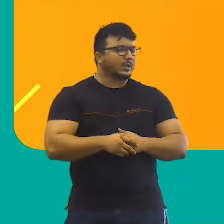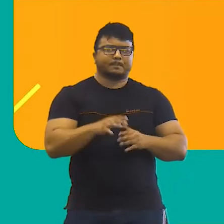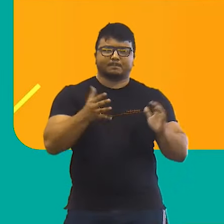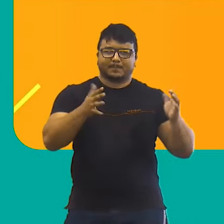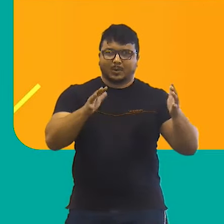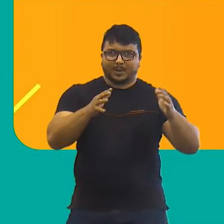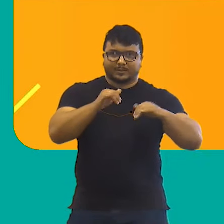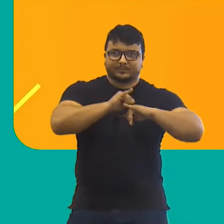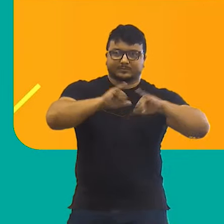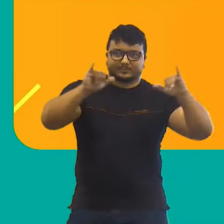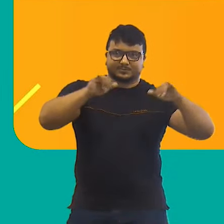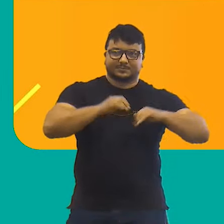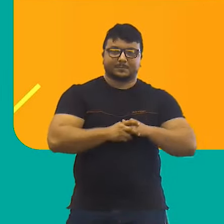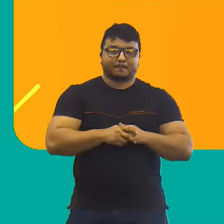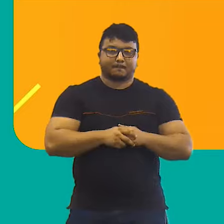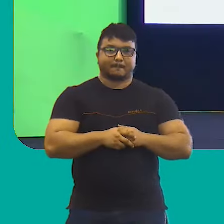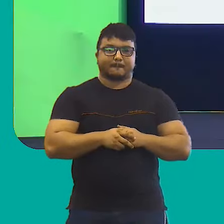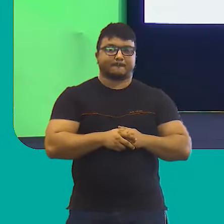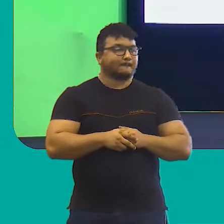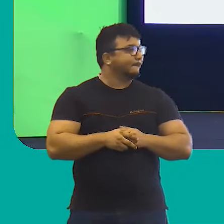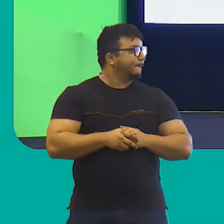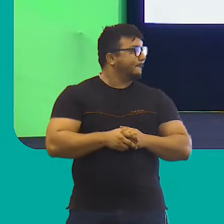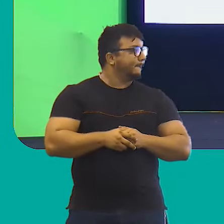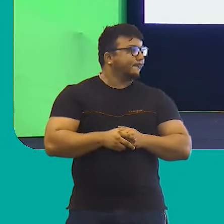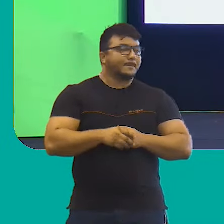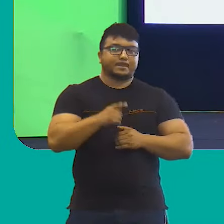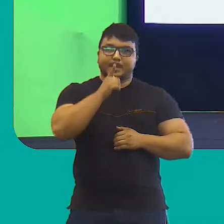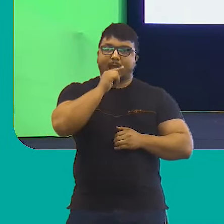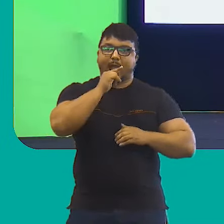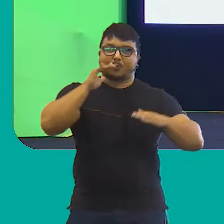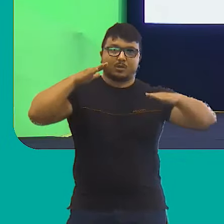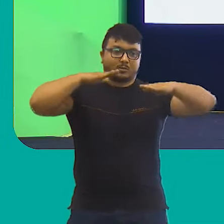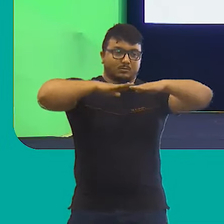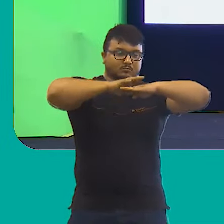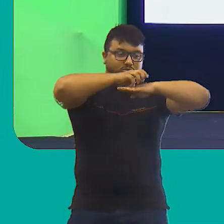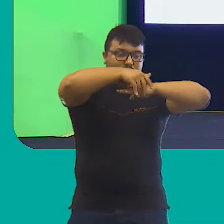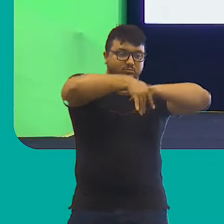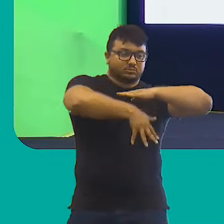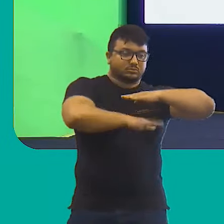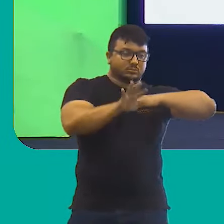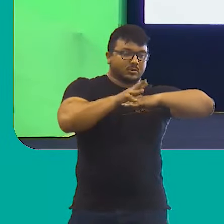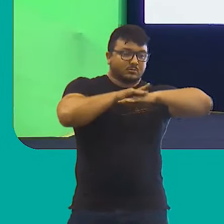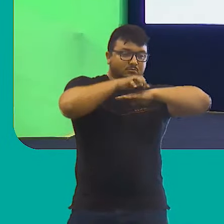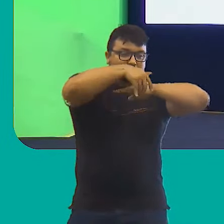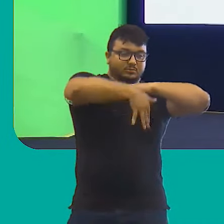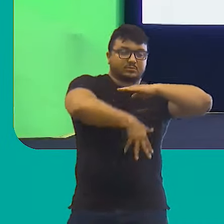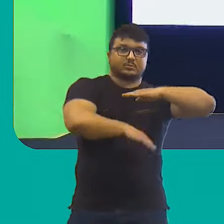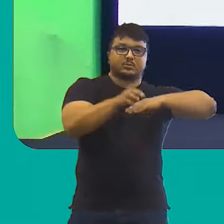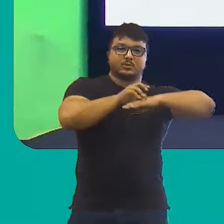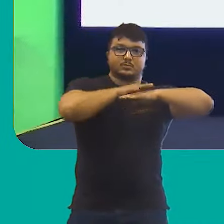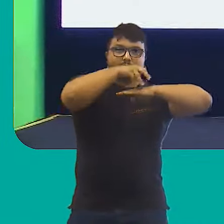assim. Lá vem a água, lá de riba. A água tem energia gravitacional e